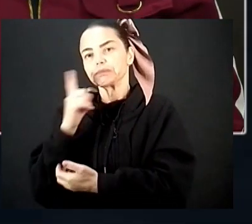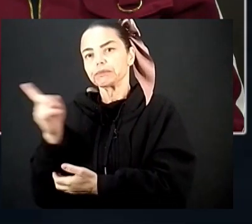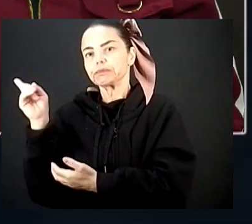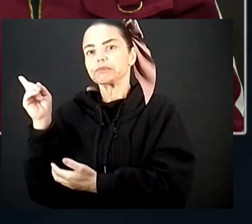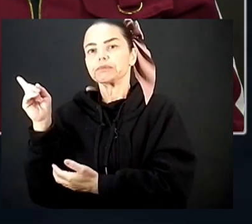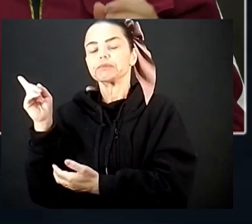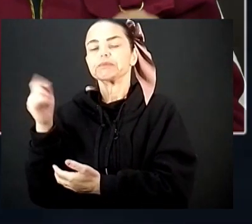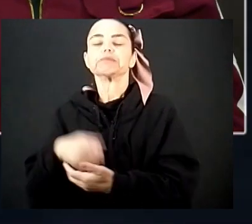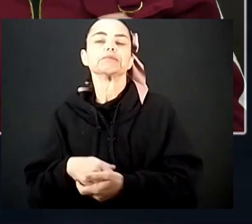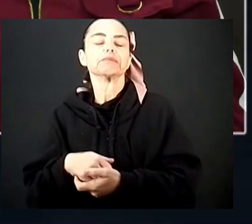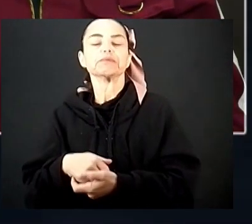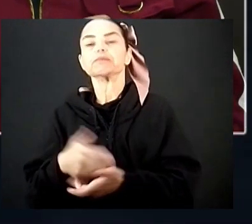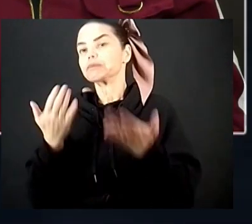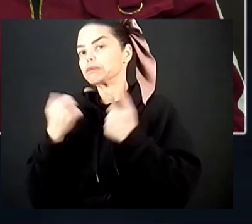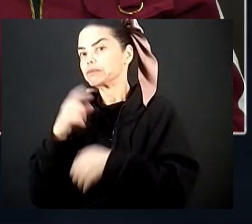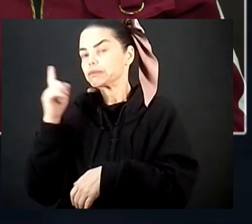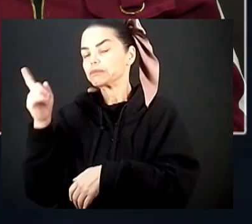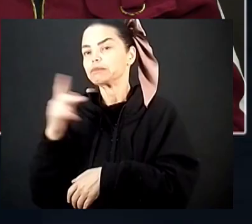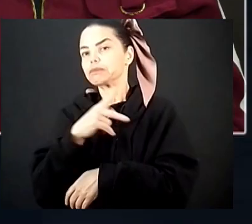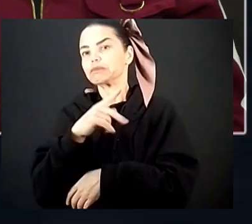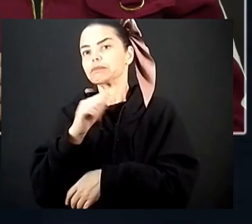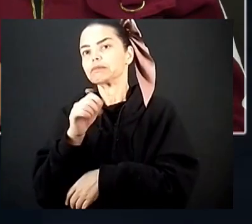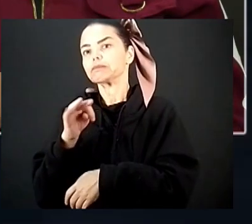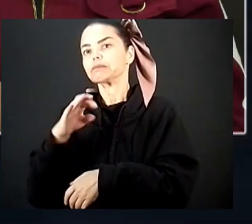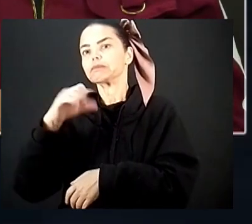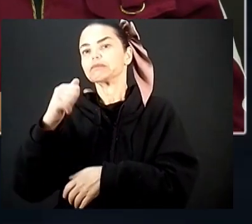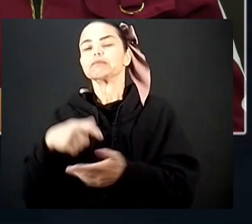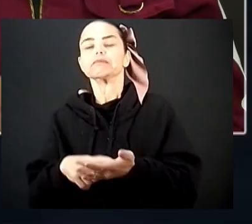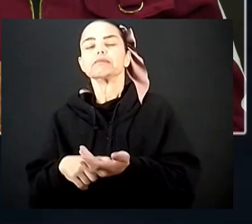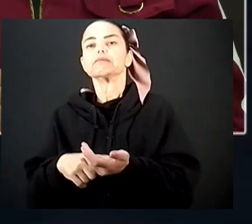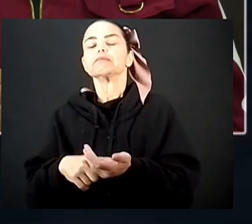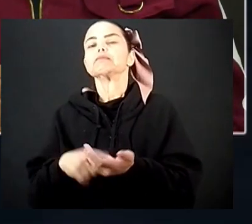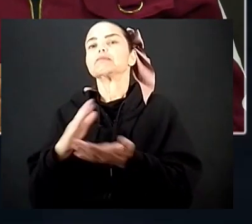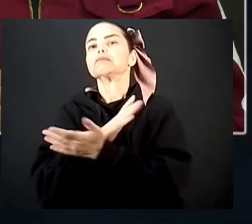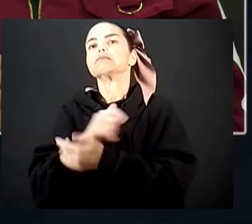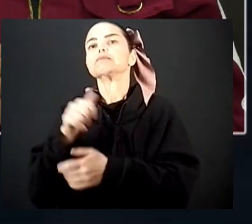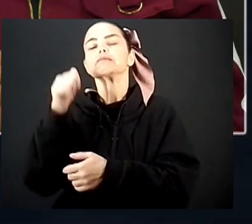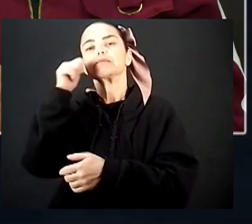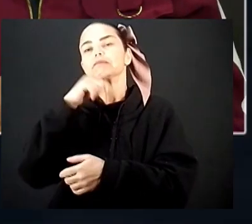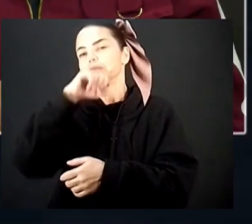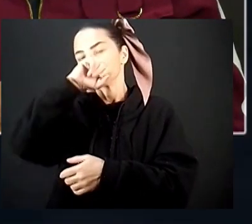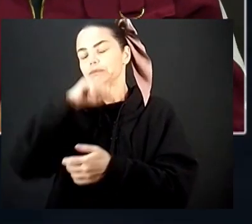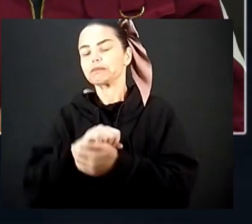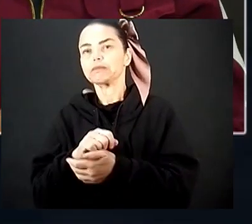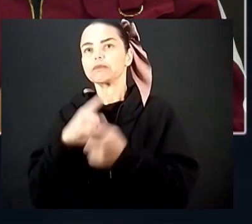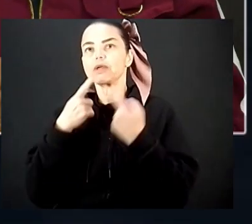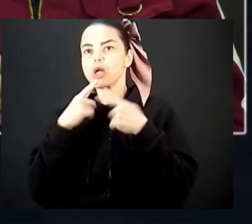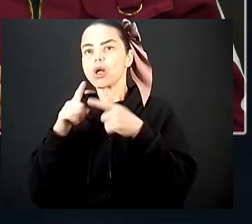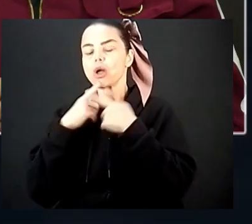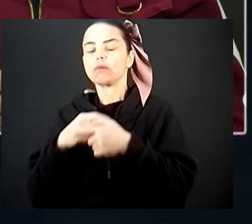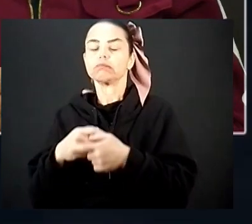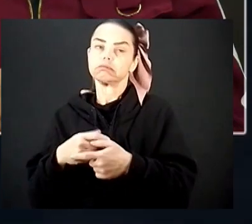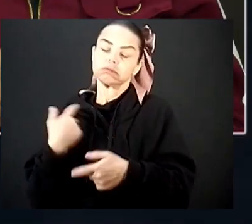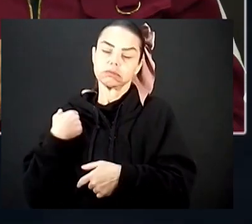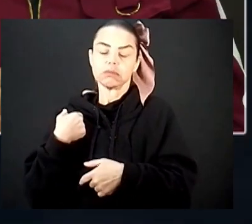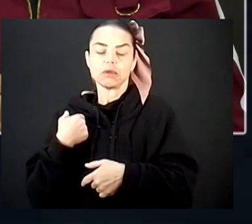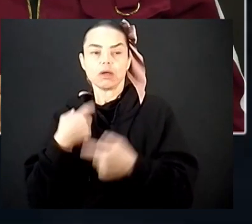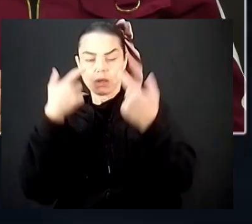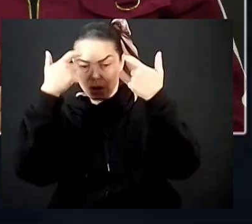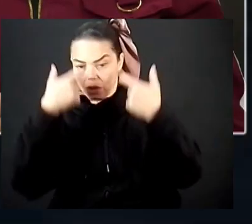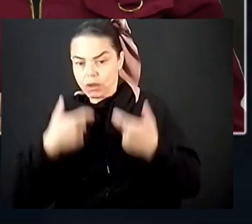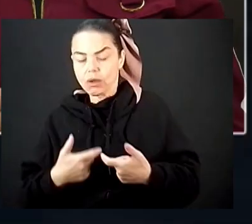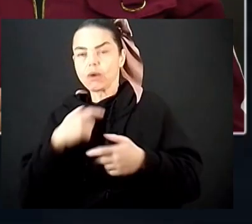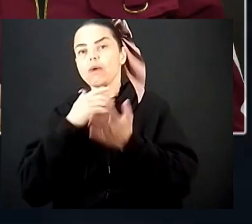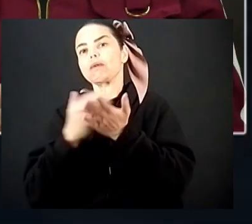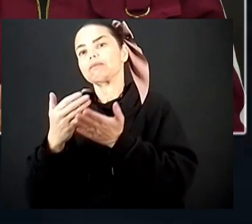produção? Vamos lá, ó, a Patrícia Gomes do Nova Europa. Algumas mães criticam a aparência das filhas, olha isso, justamente quando elas começam